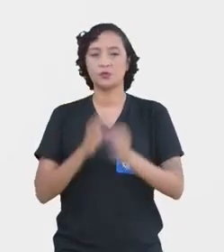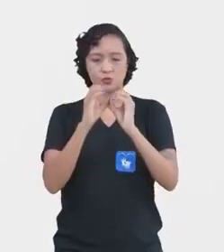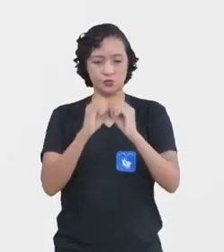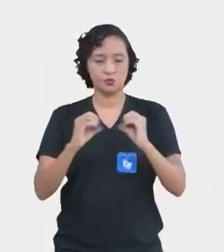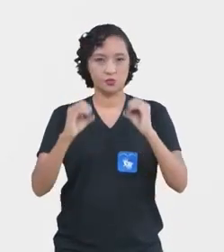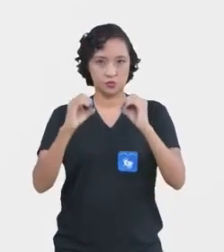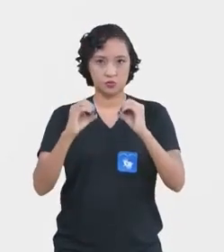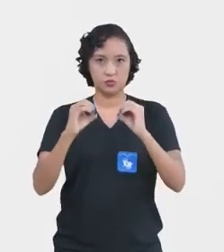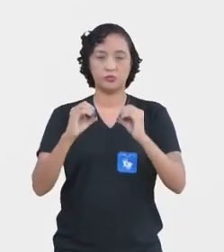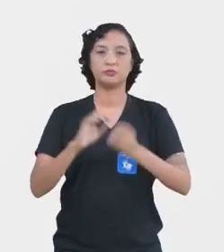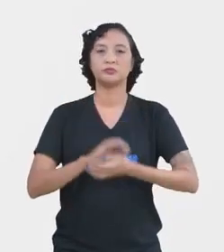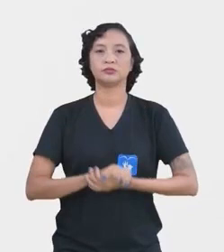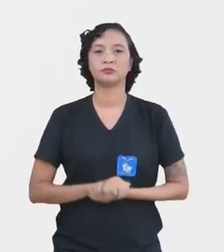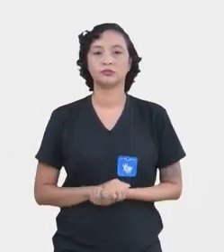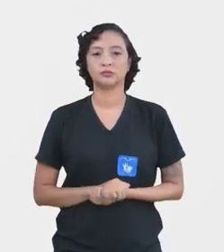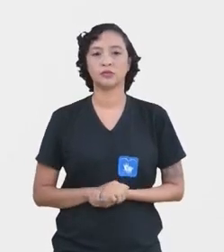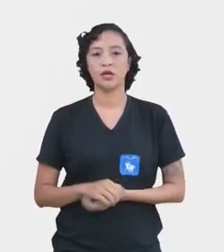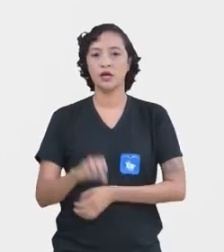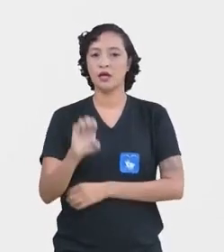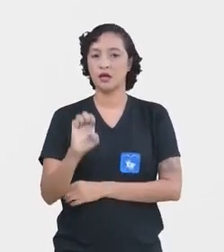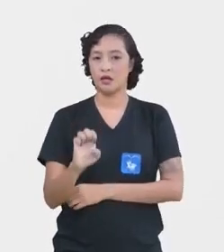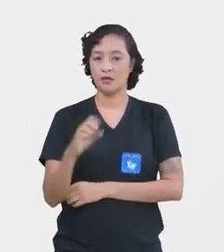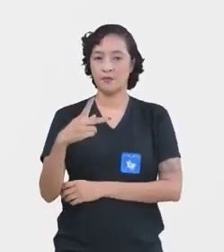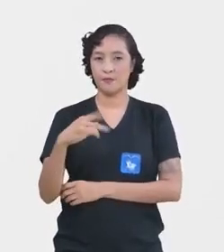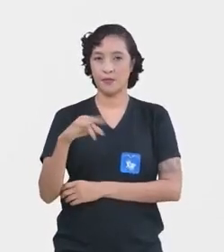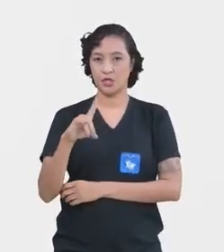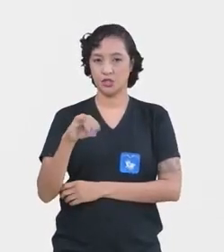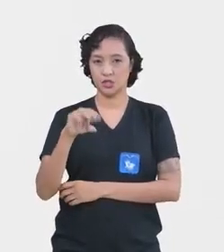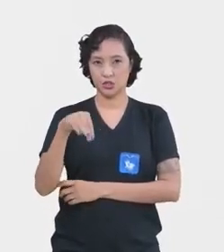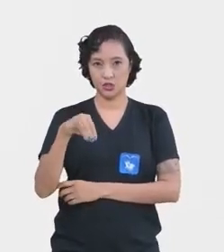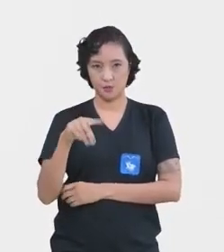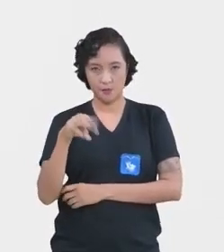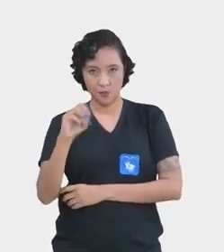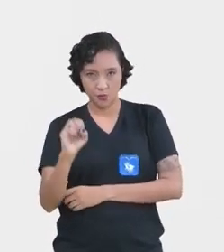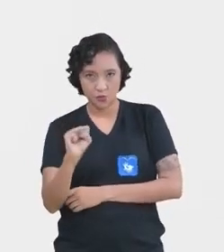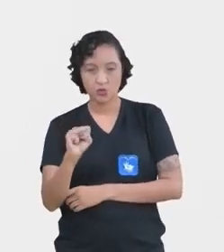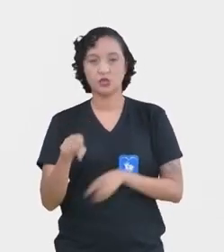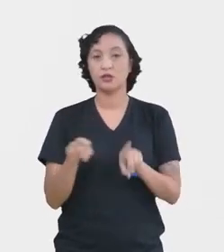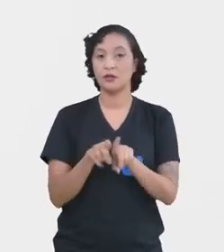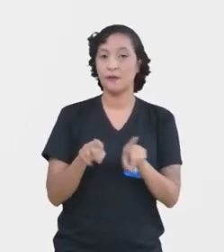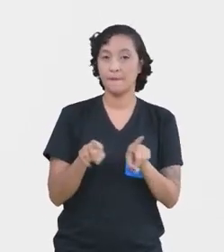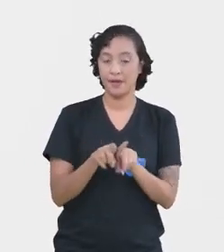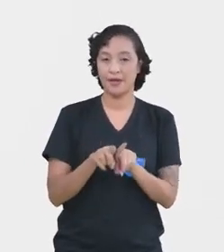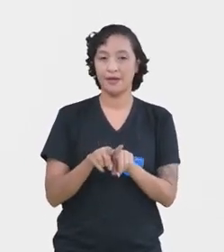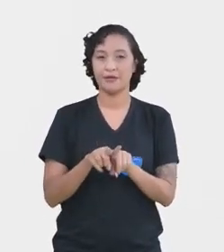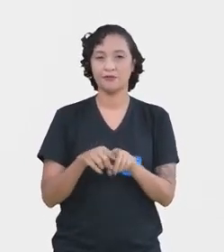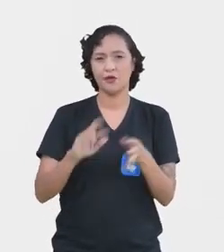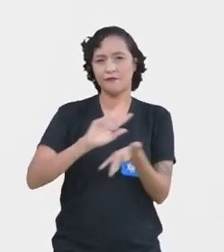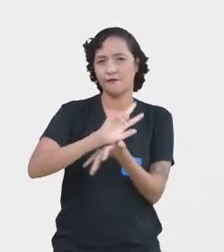Testículos, epidídimos, glândulas seminais, a próstata, glândulas